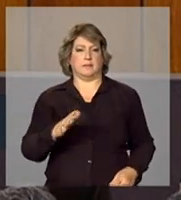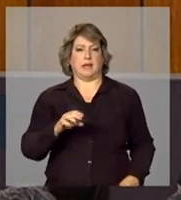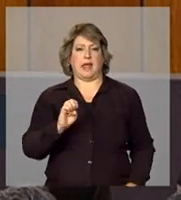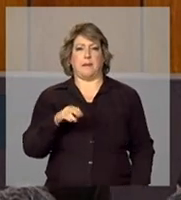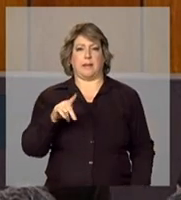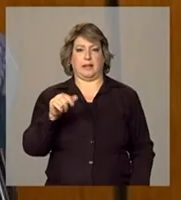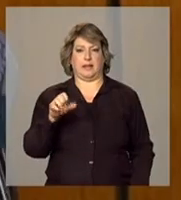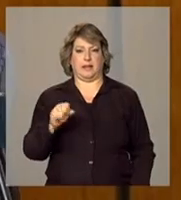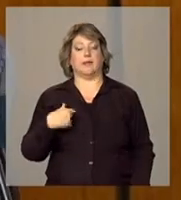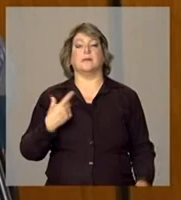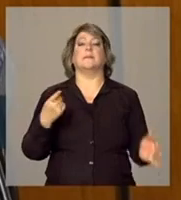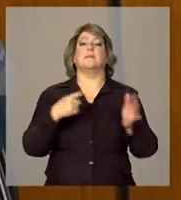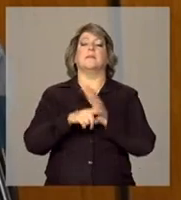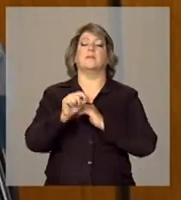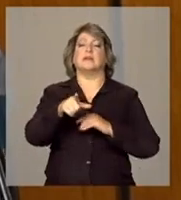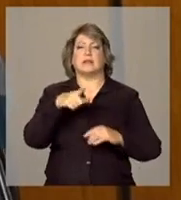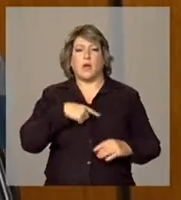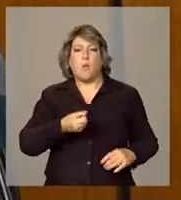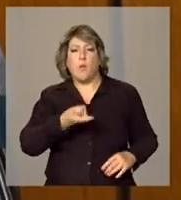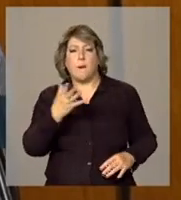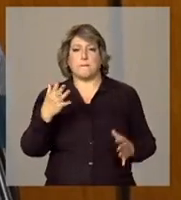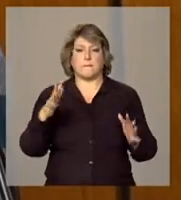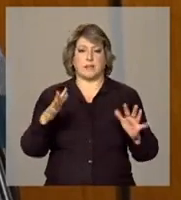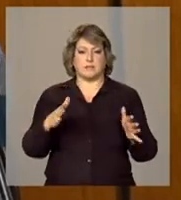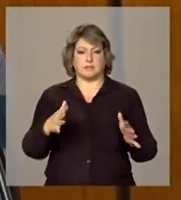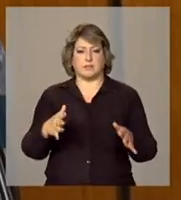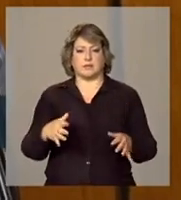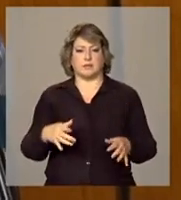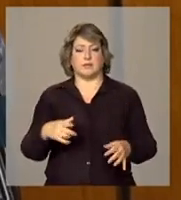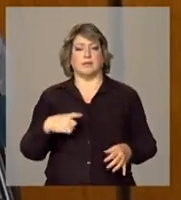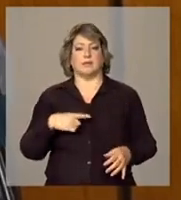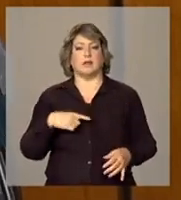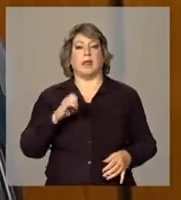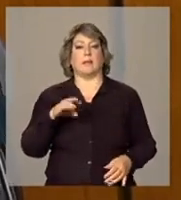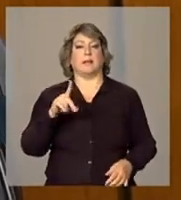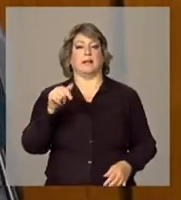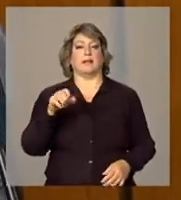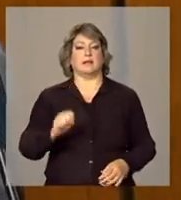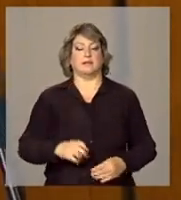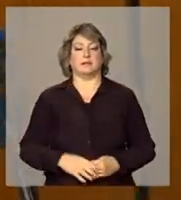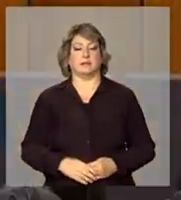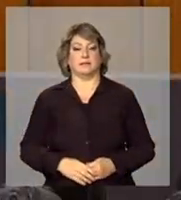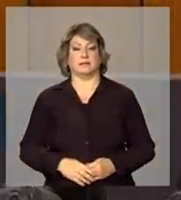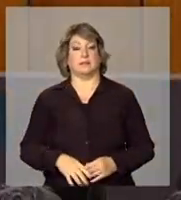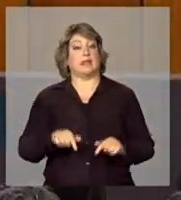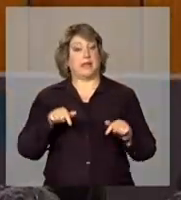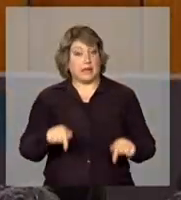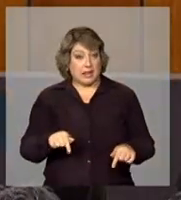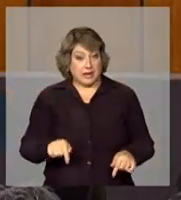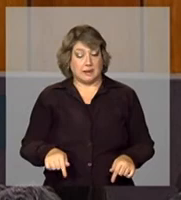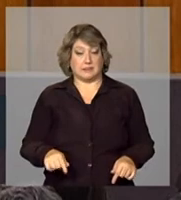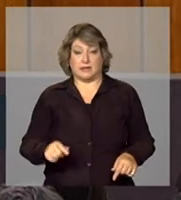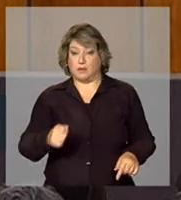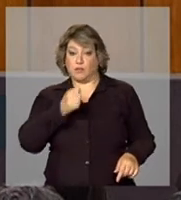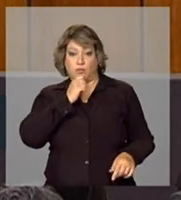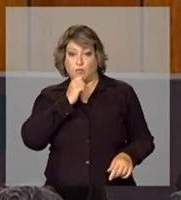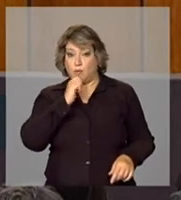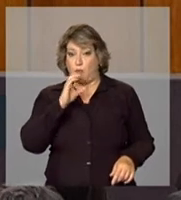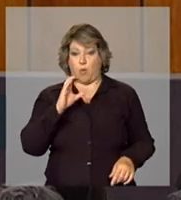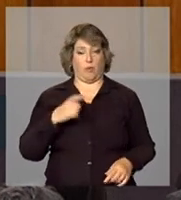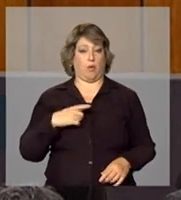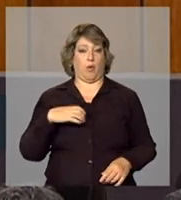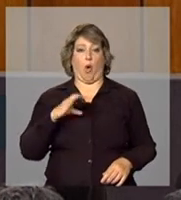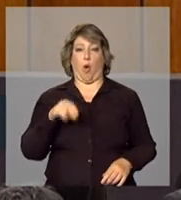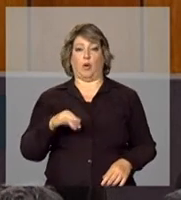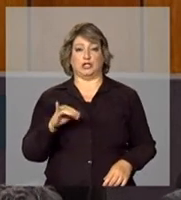escrever perguntar se o senhor teria quanto mais ou menos seriam de emendas e se não contingenciado hoje do jeito